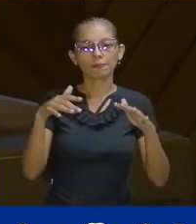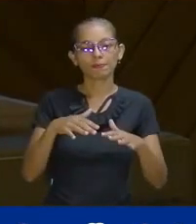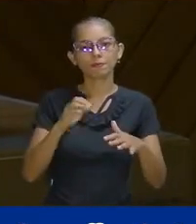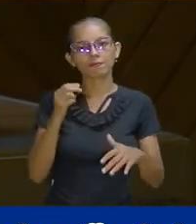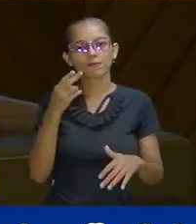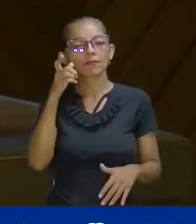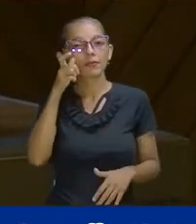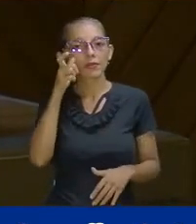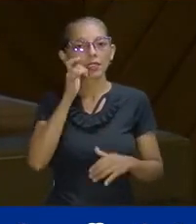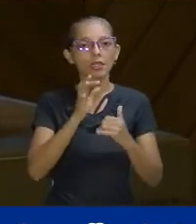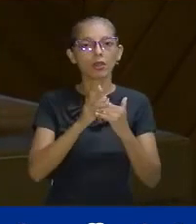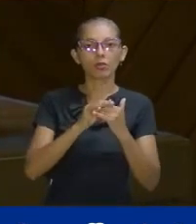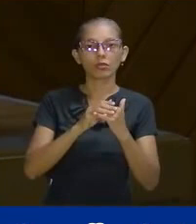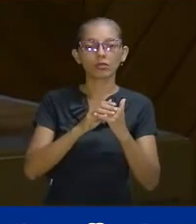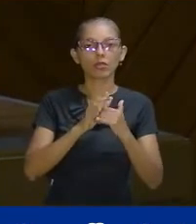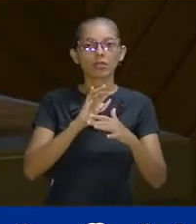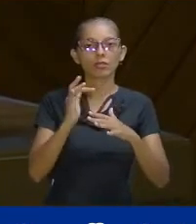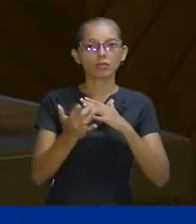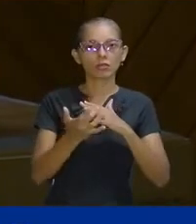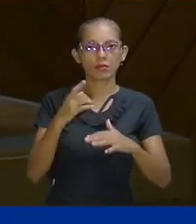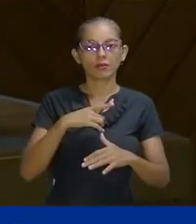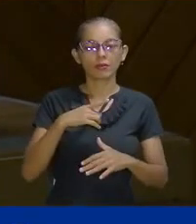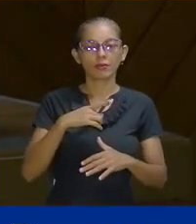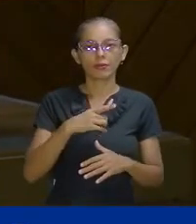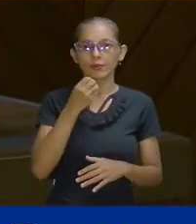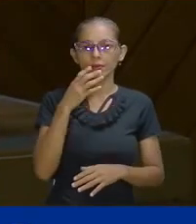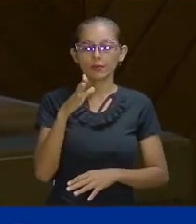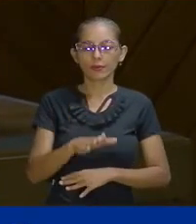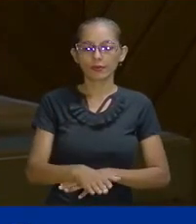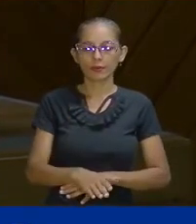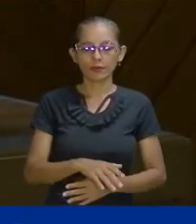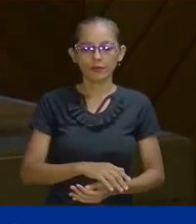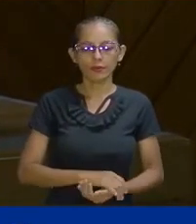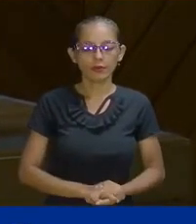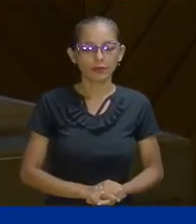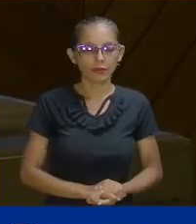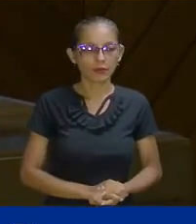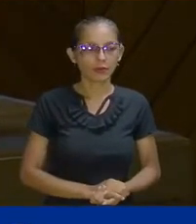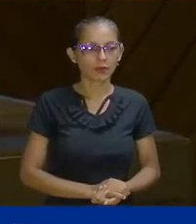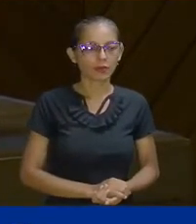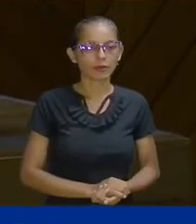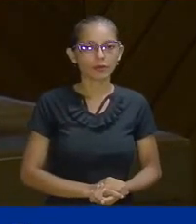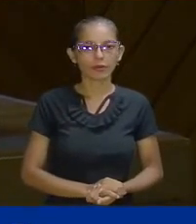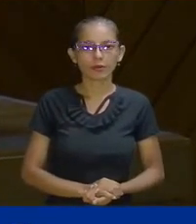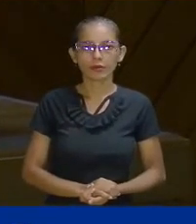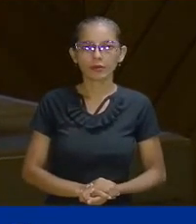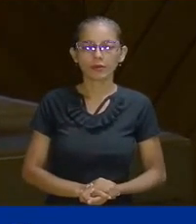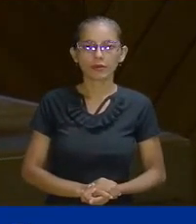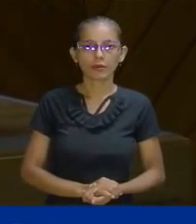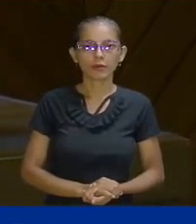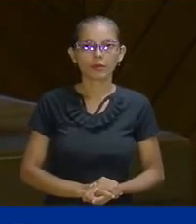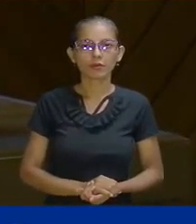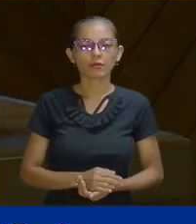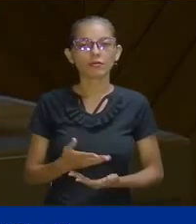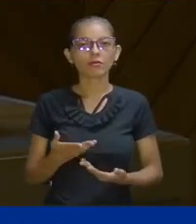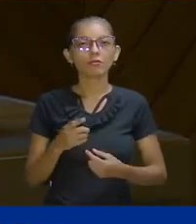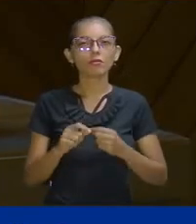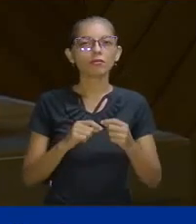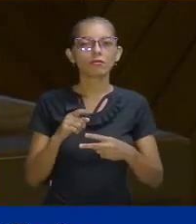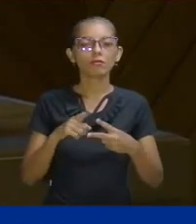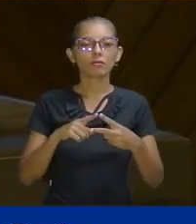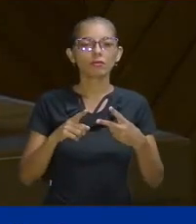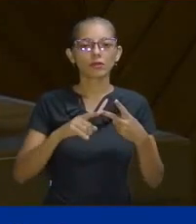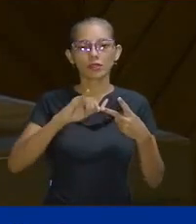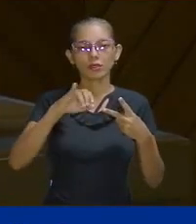sociais, trata-se de ação de investigação judicial eleitoral proposta por Geodilson Pinheiro Borges e Maxinei